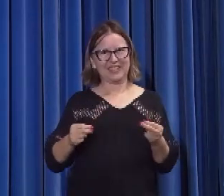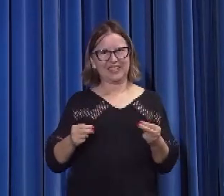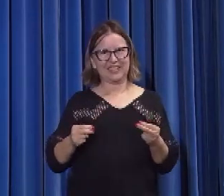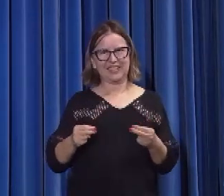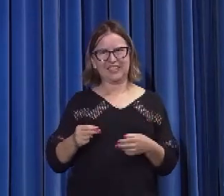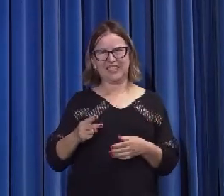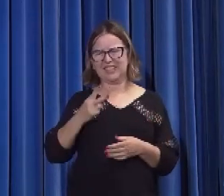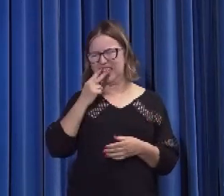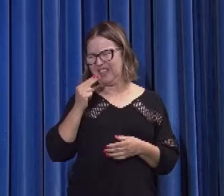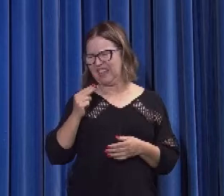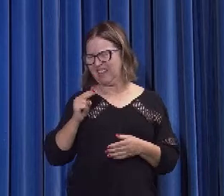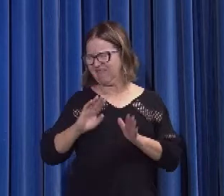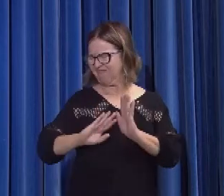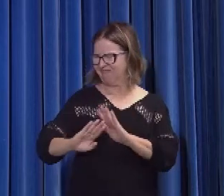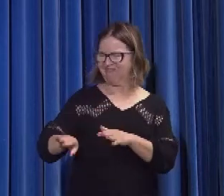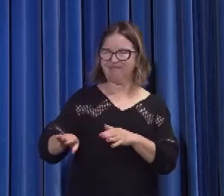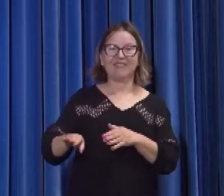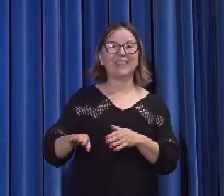a Cristo.